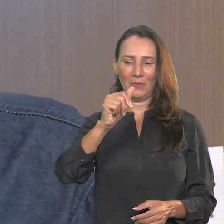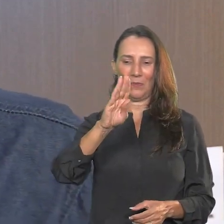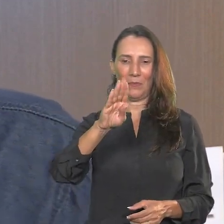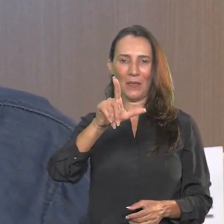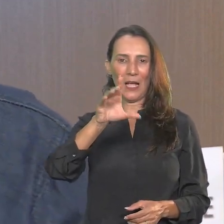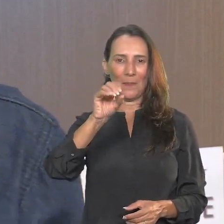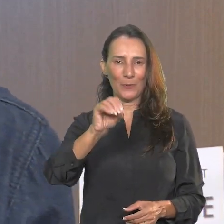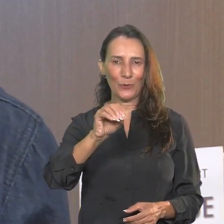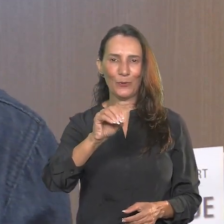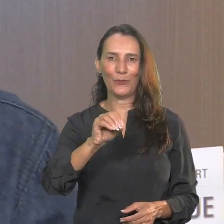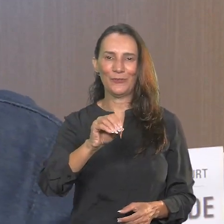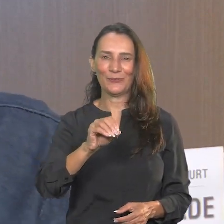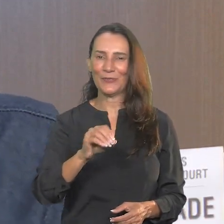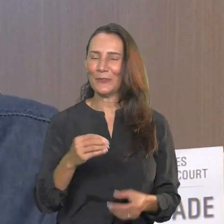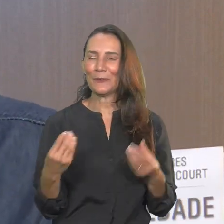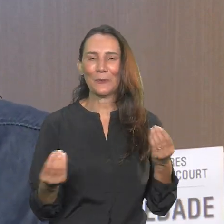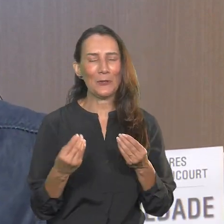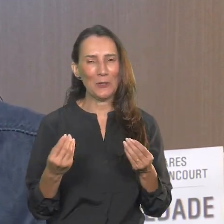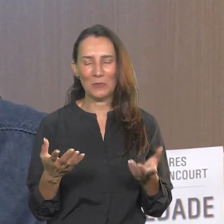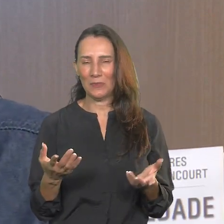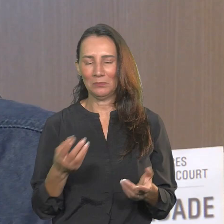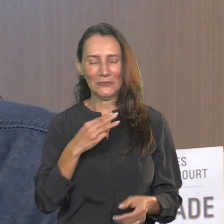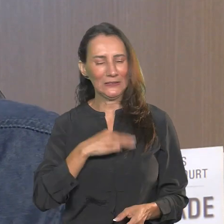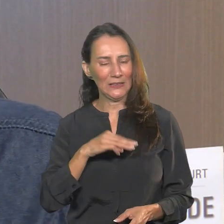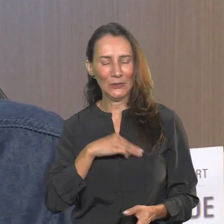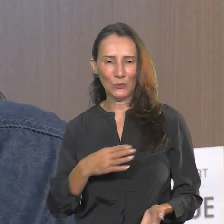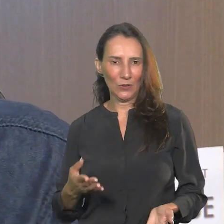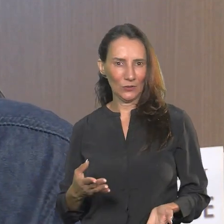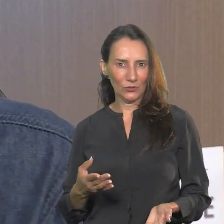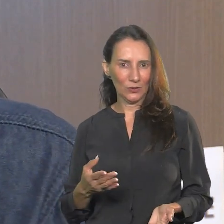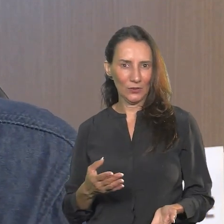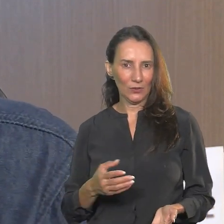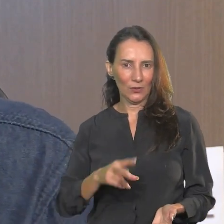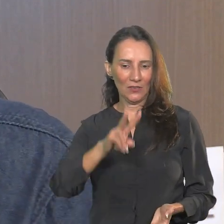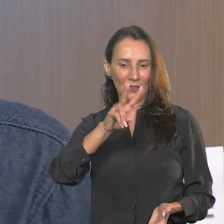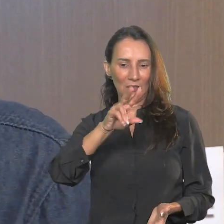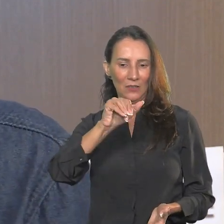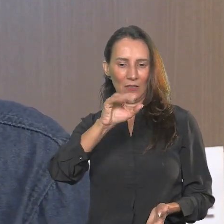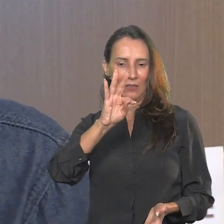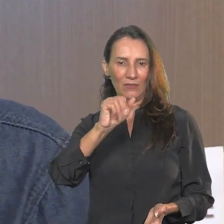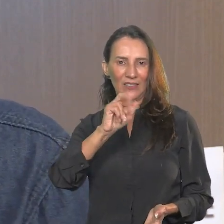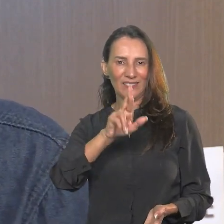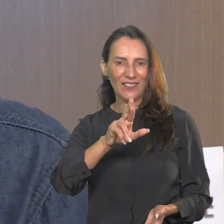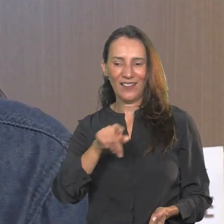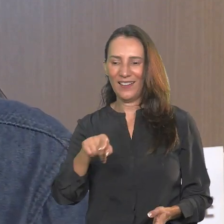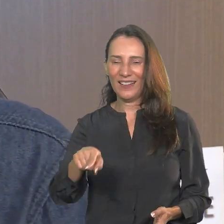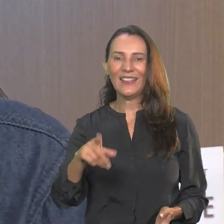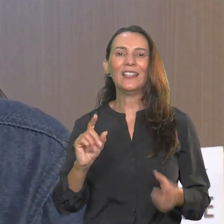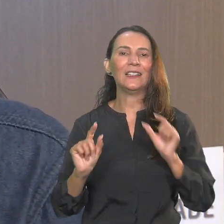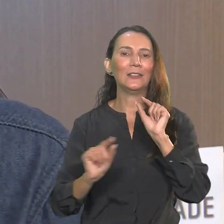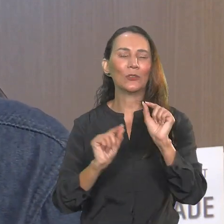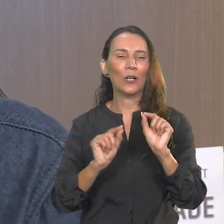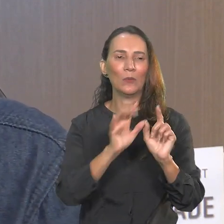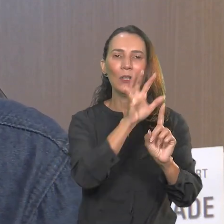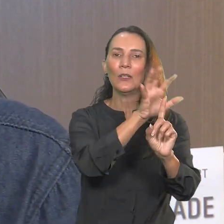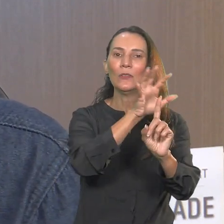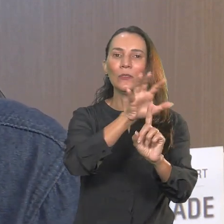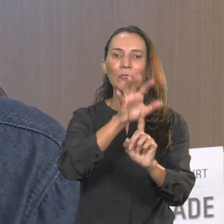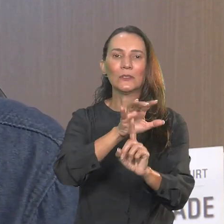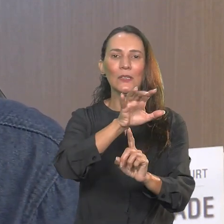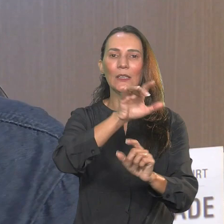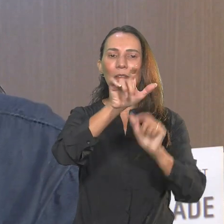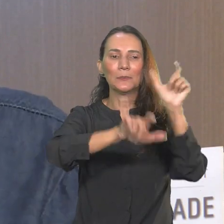se é Vittar ou se é Vittar, para mim não interessa muito. É Vittar, você imagina, formando, fazendo a cabeça de